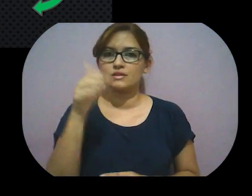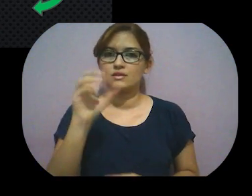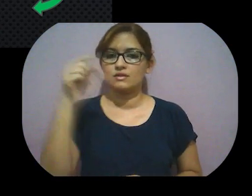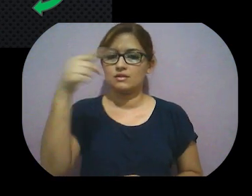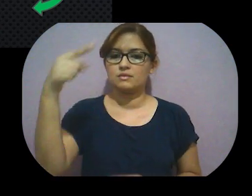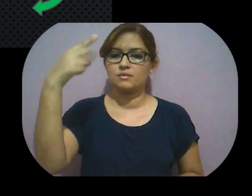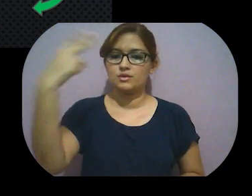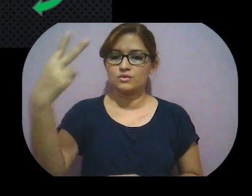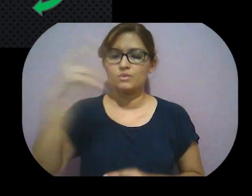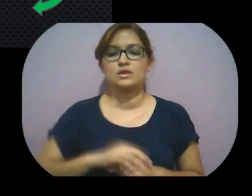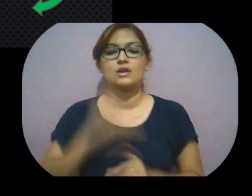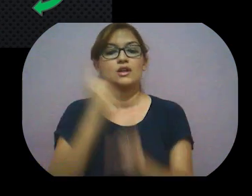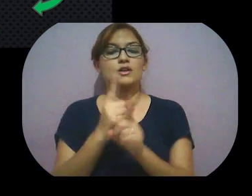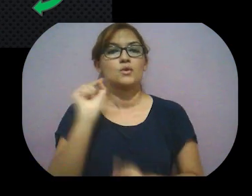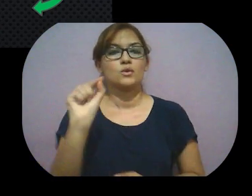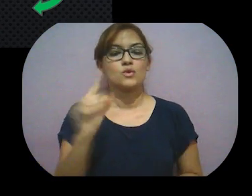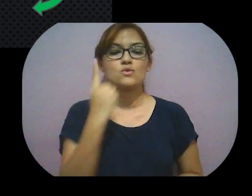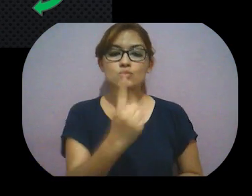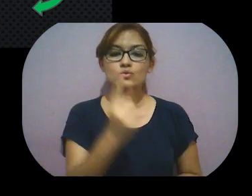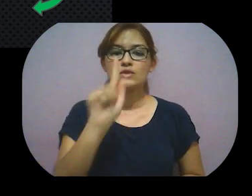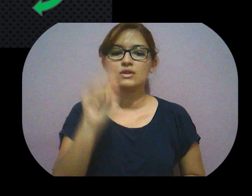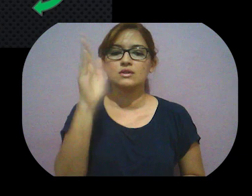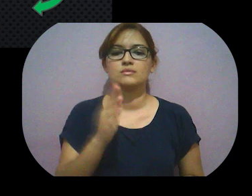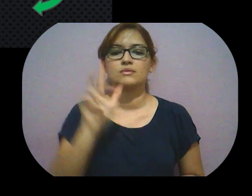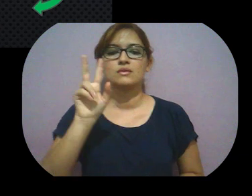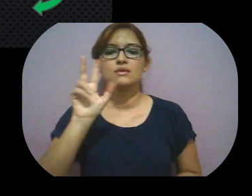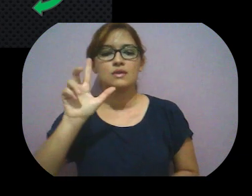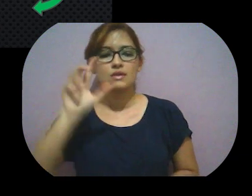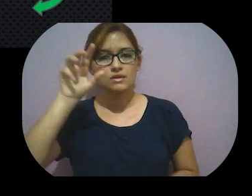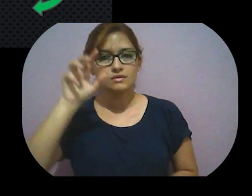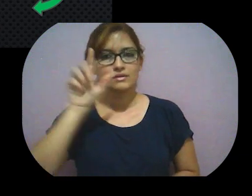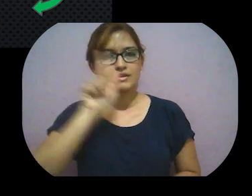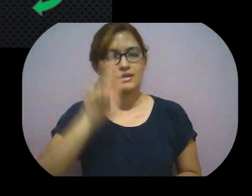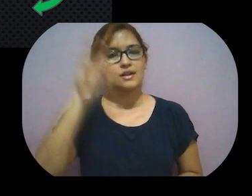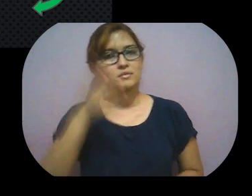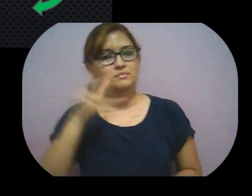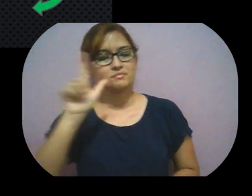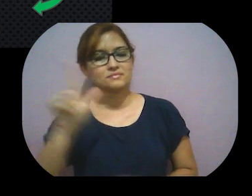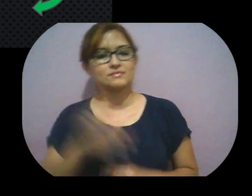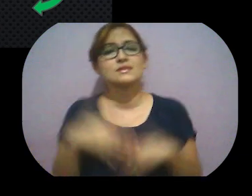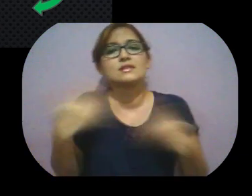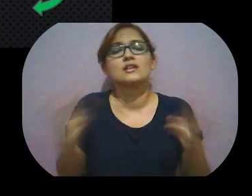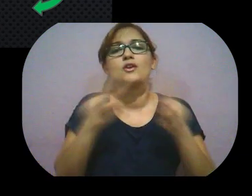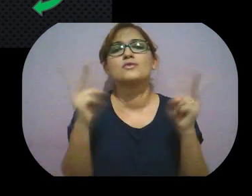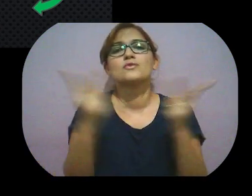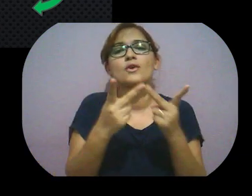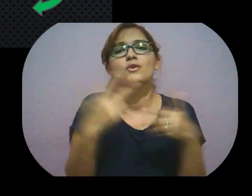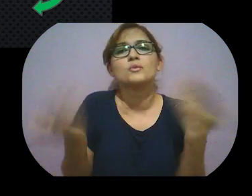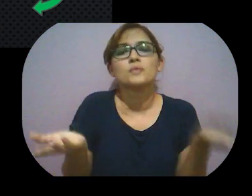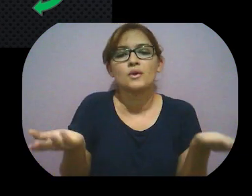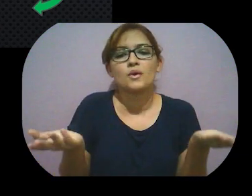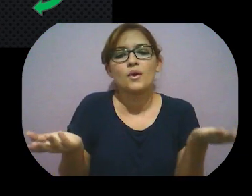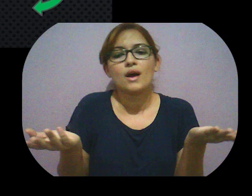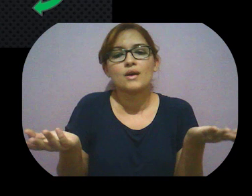por litro para 1000 ml. Então, ó, resumindo, qual o volume que eu devo utilizar, né, de